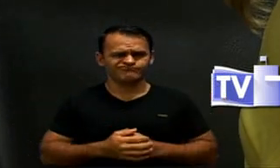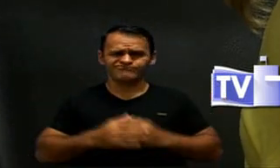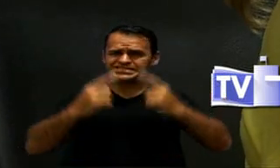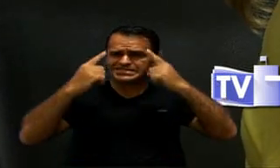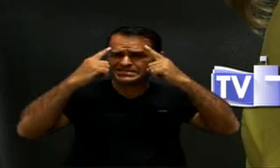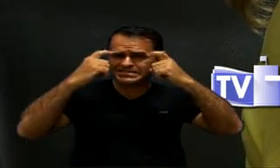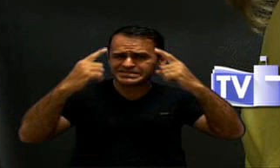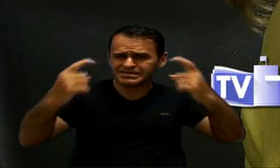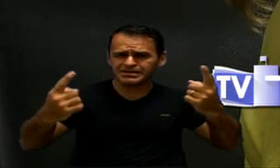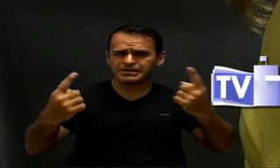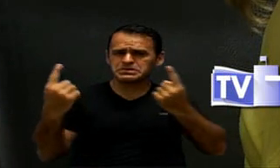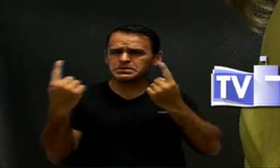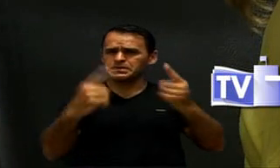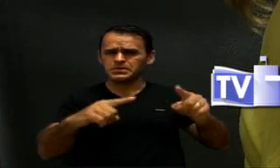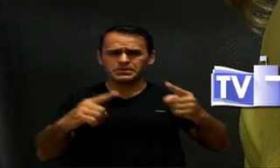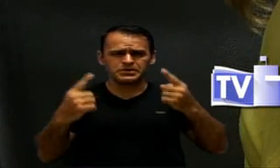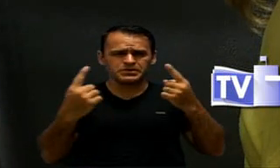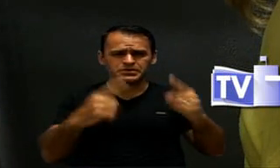nefasto, porque